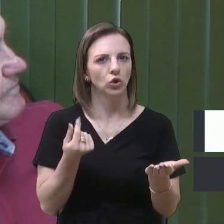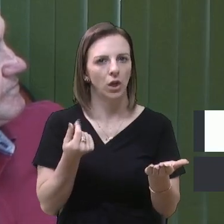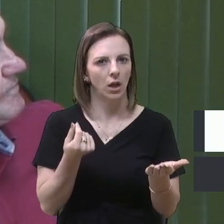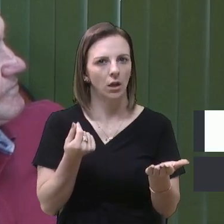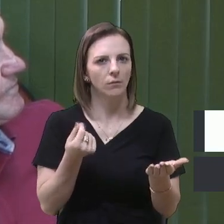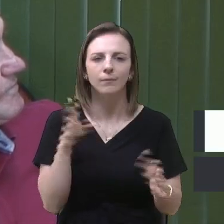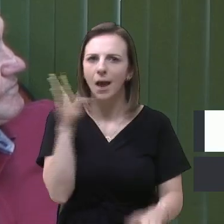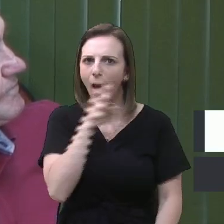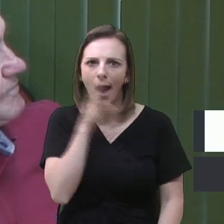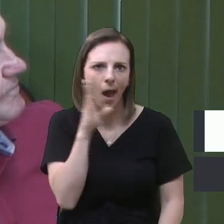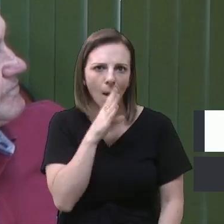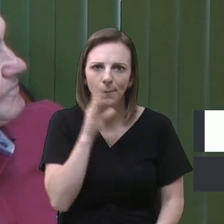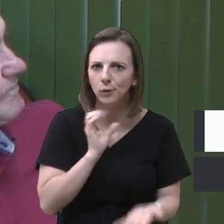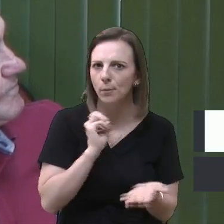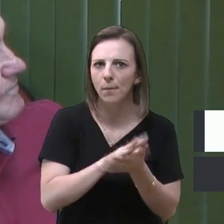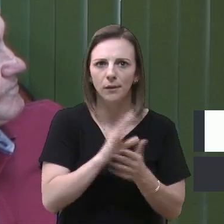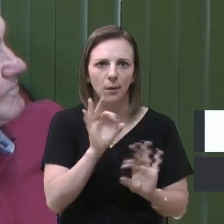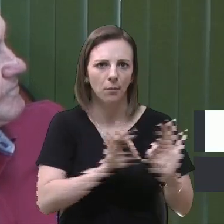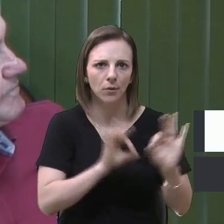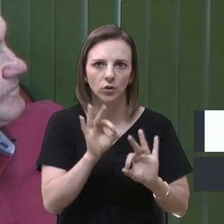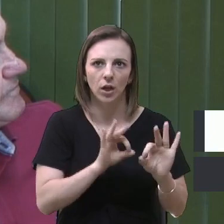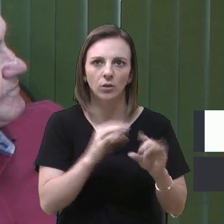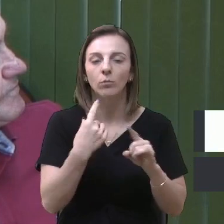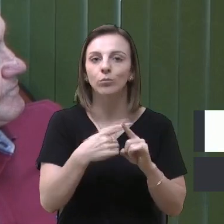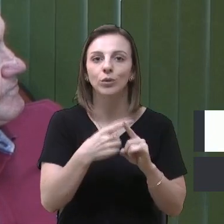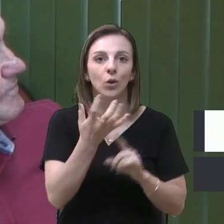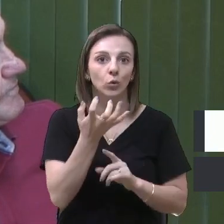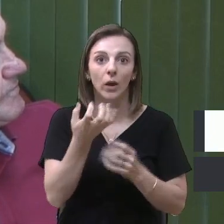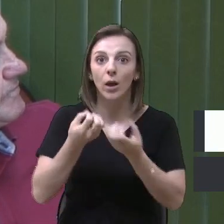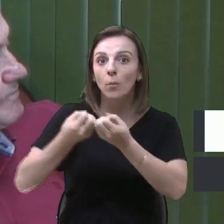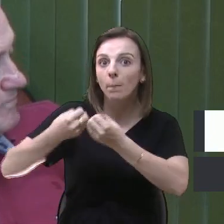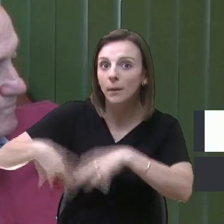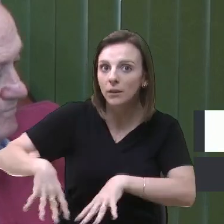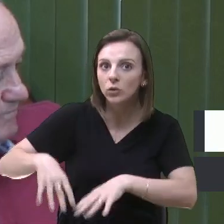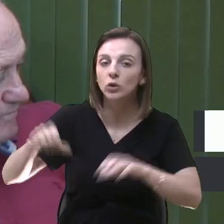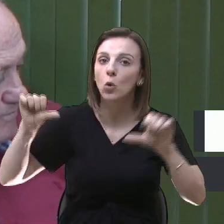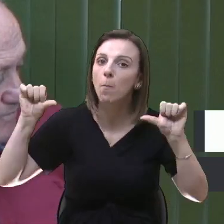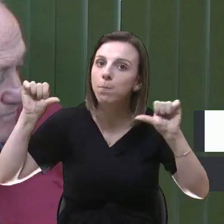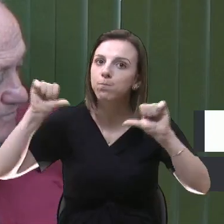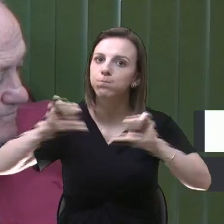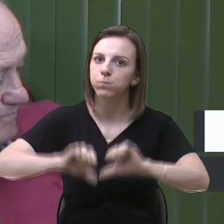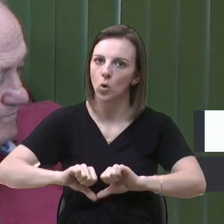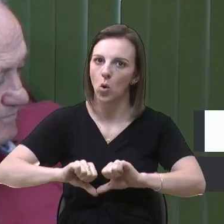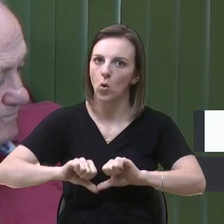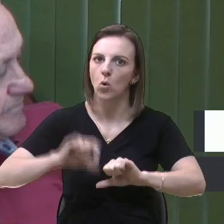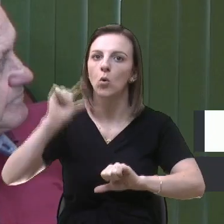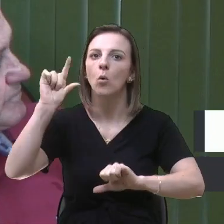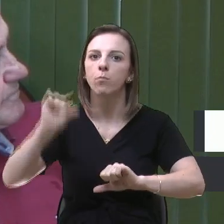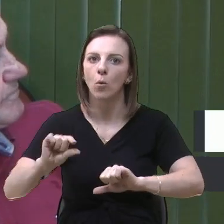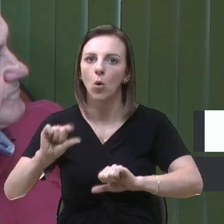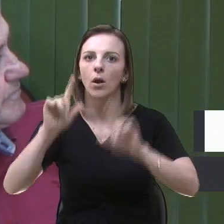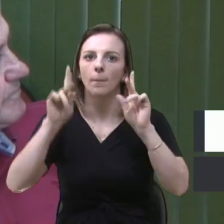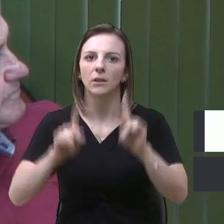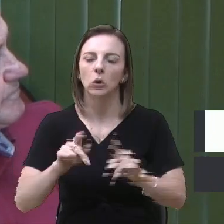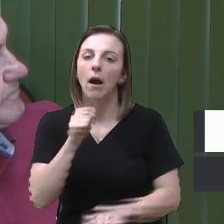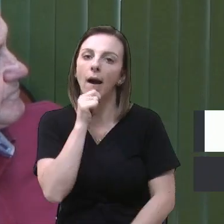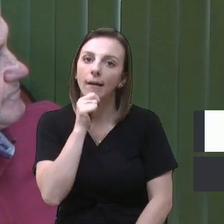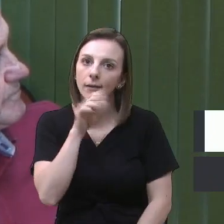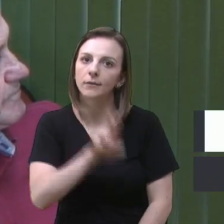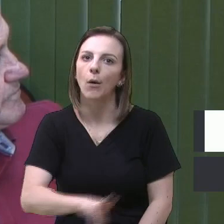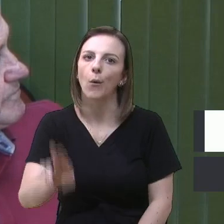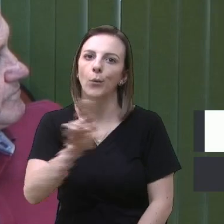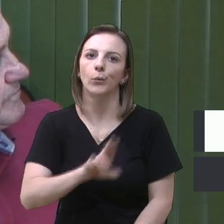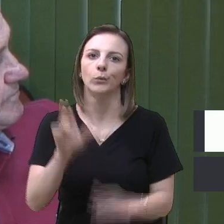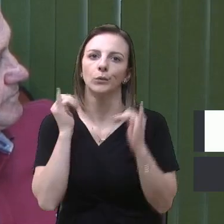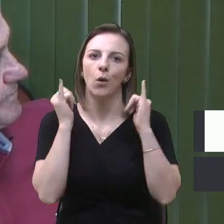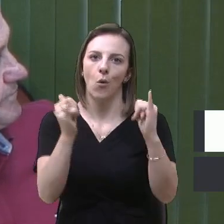diz, para não prejudicar ainda mais os poucos usuários que ainda restam para o transporte coletivo.